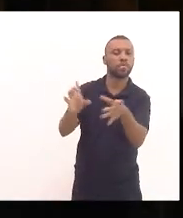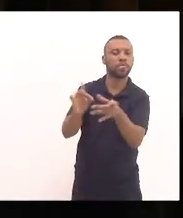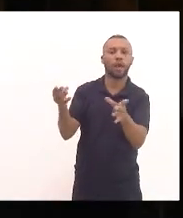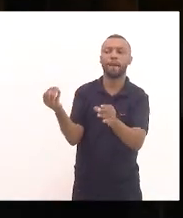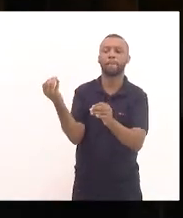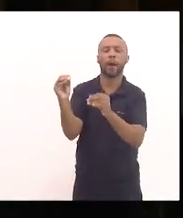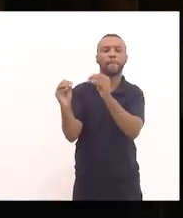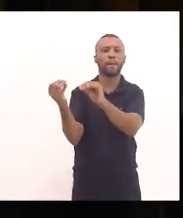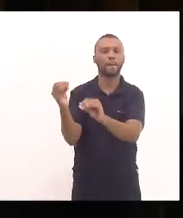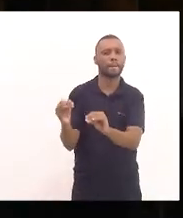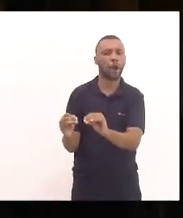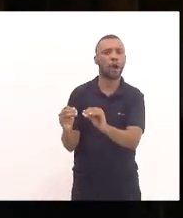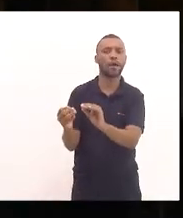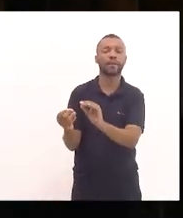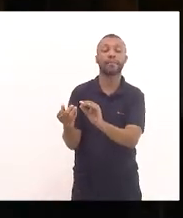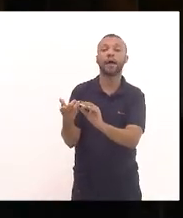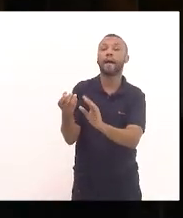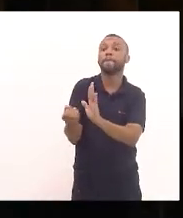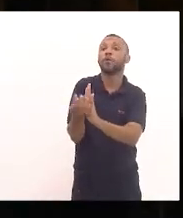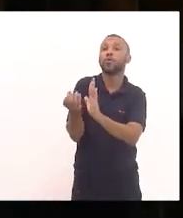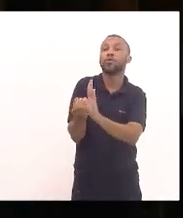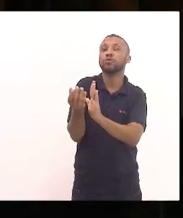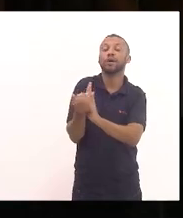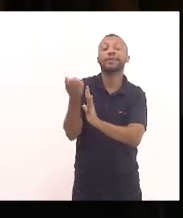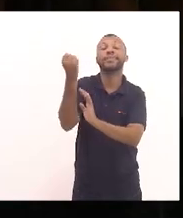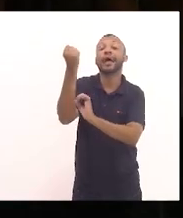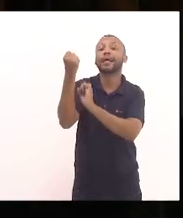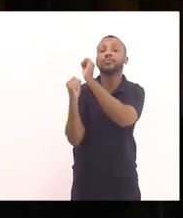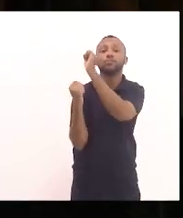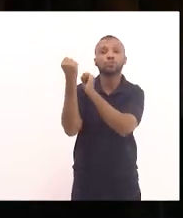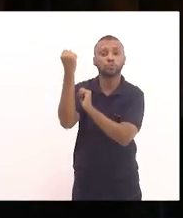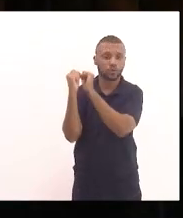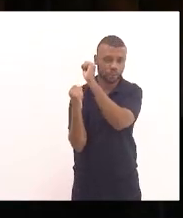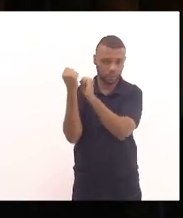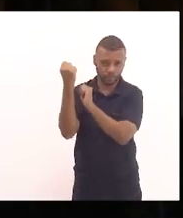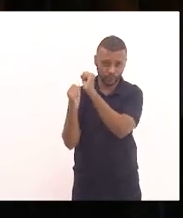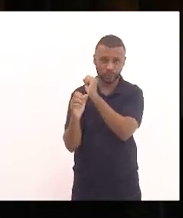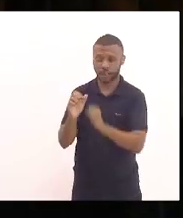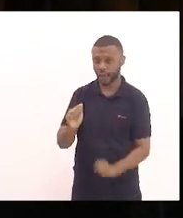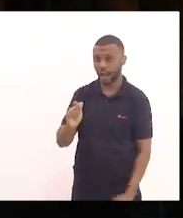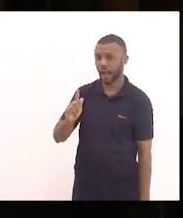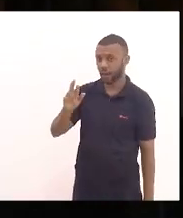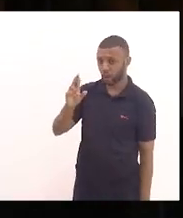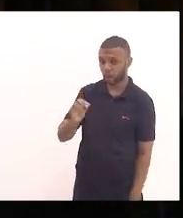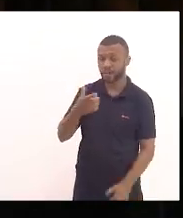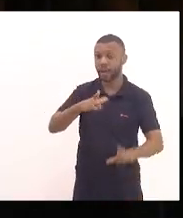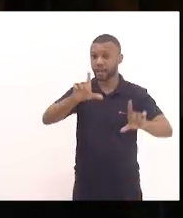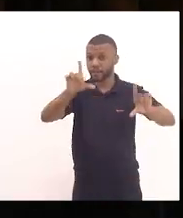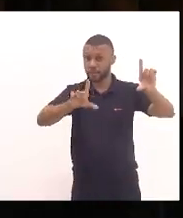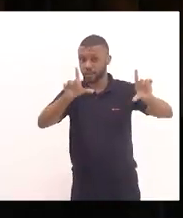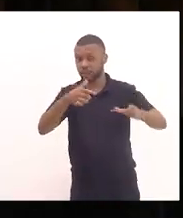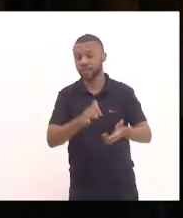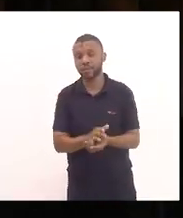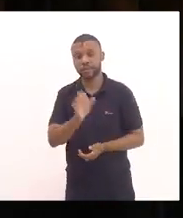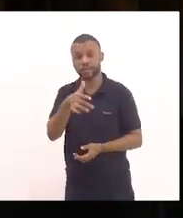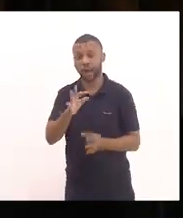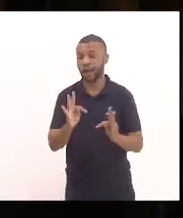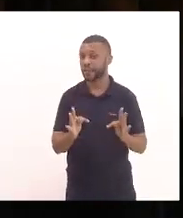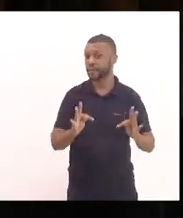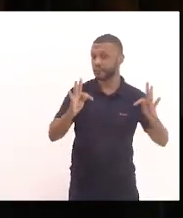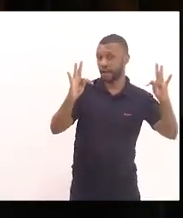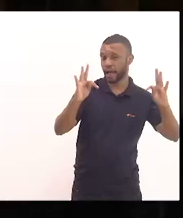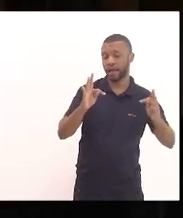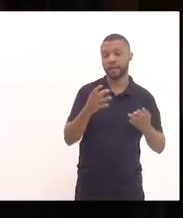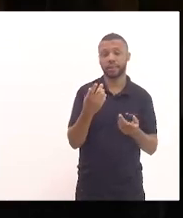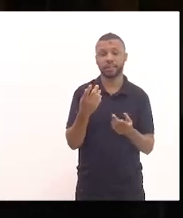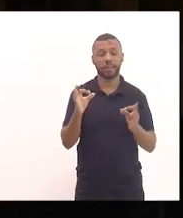colocados na produção da agroindústria. Essa agroindústria que a televisão vai dizer que é tech, que é pop, mas